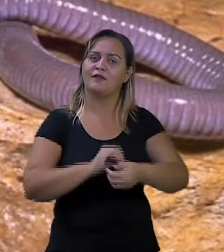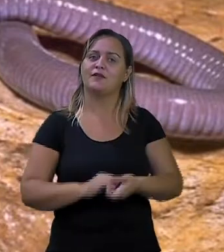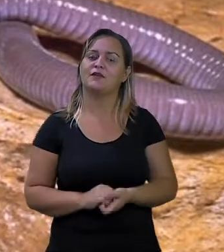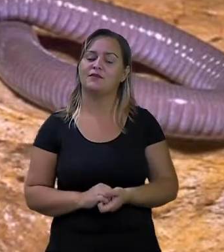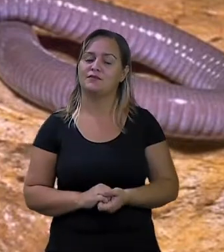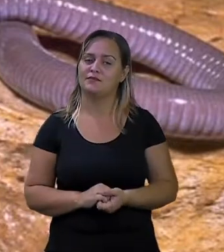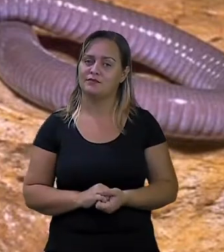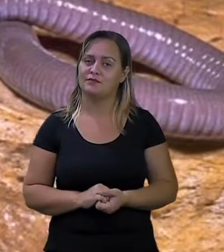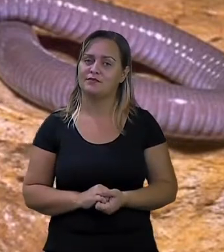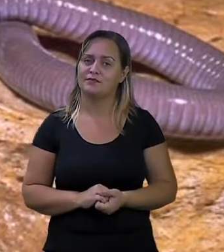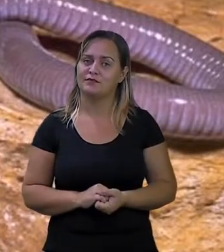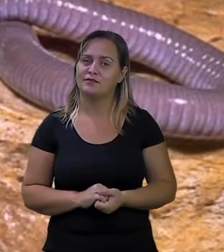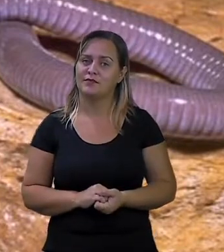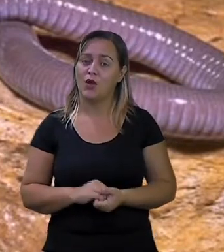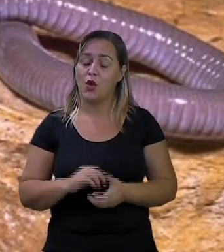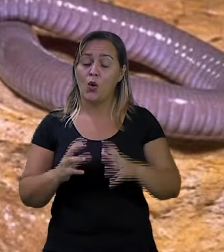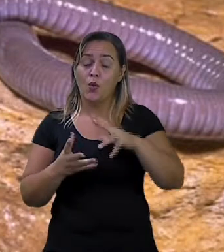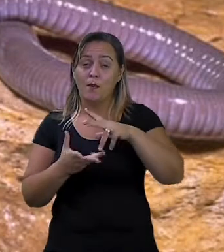tem